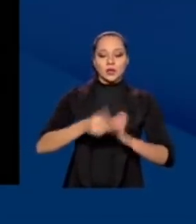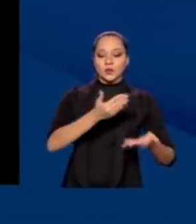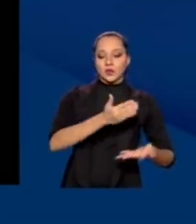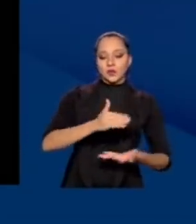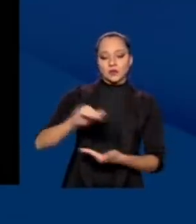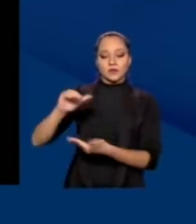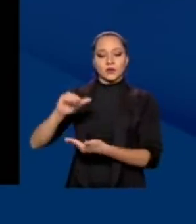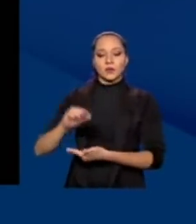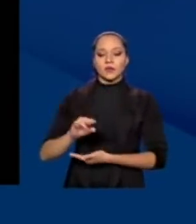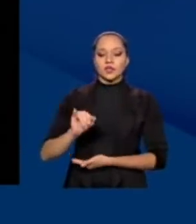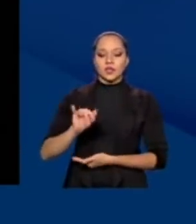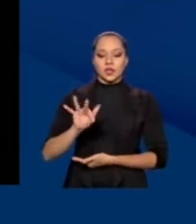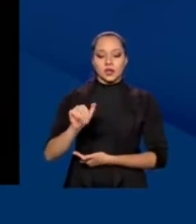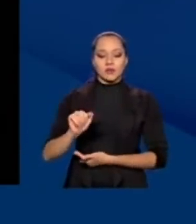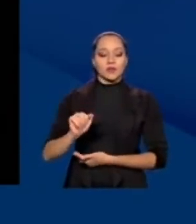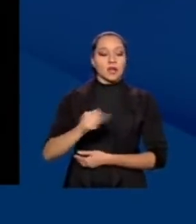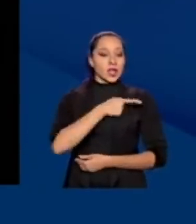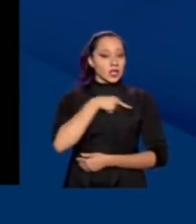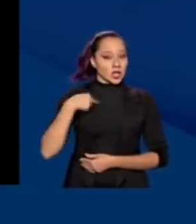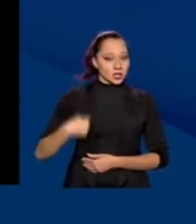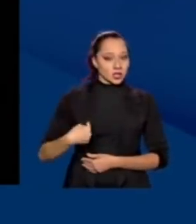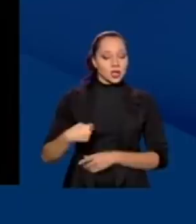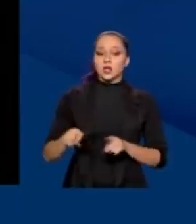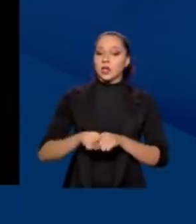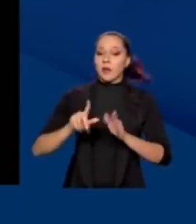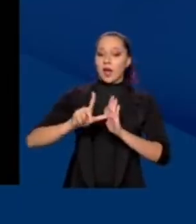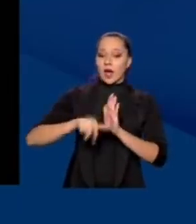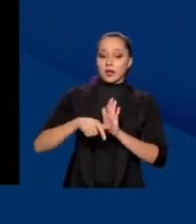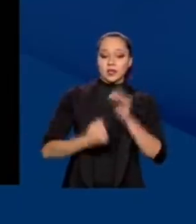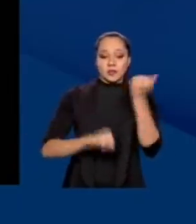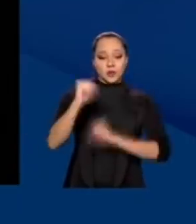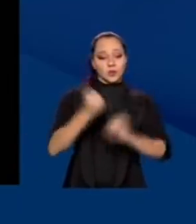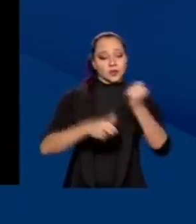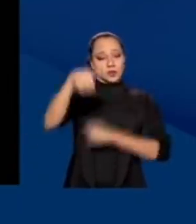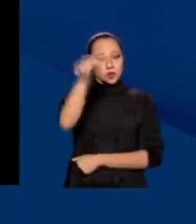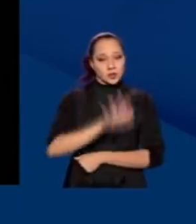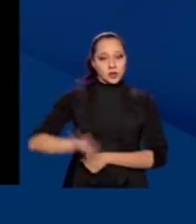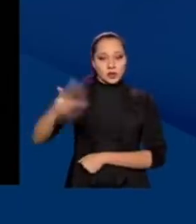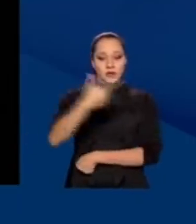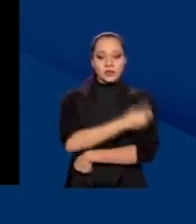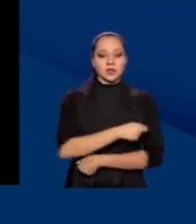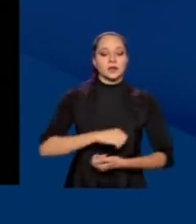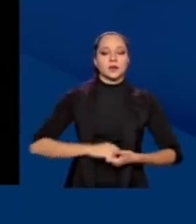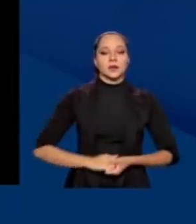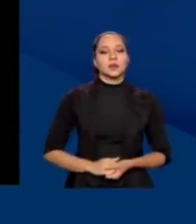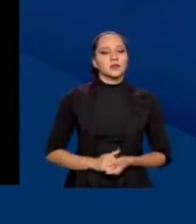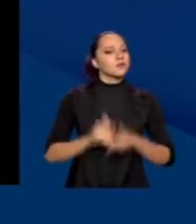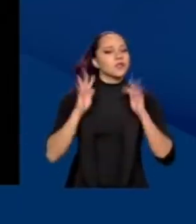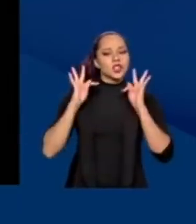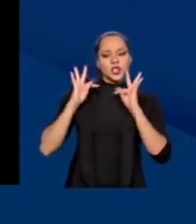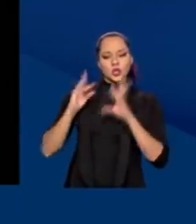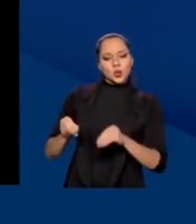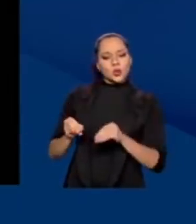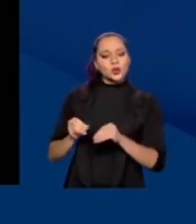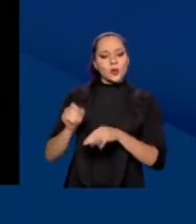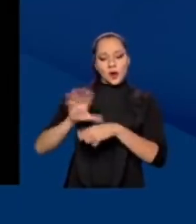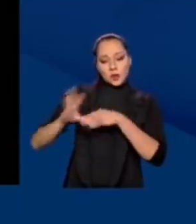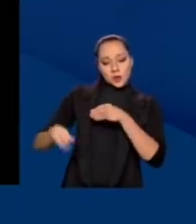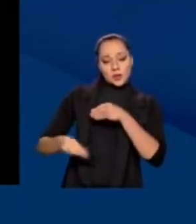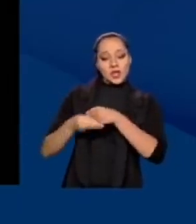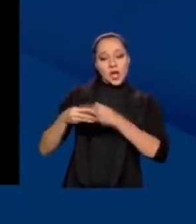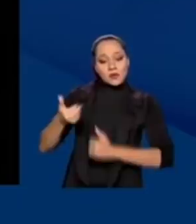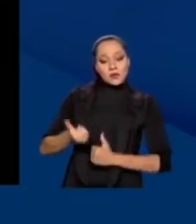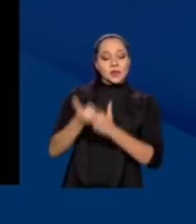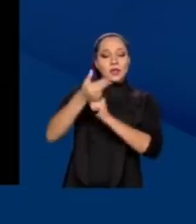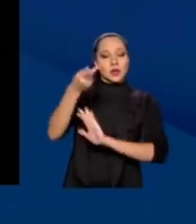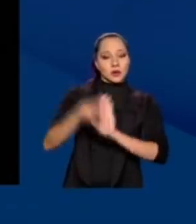envio de IFA da China e atraso da produção nacional da vacina. Tudo a fim de complementar e